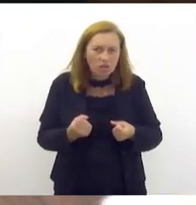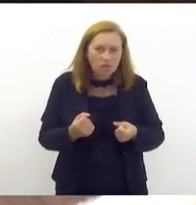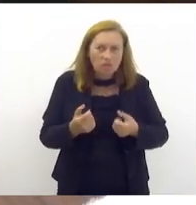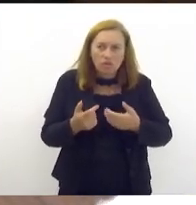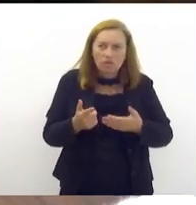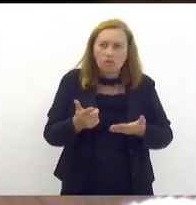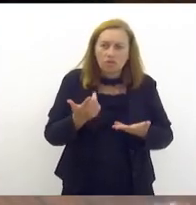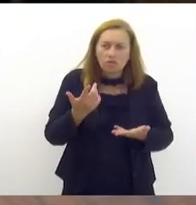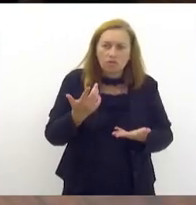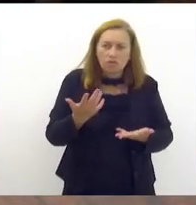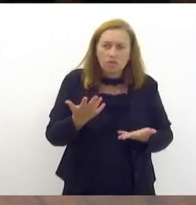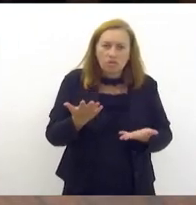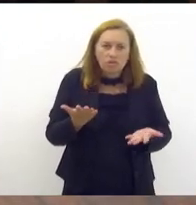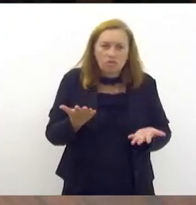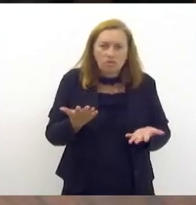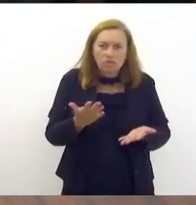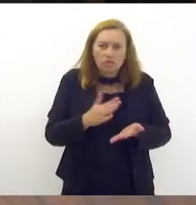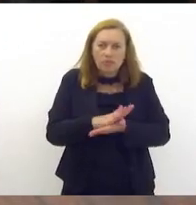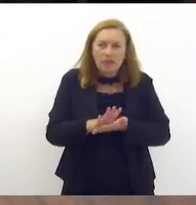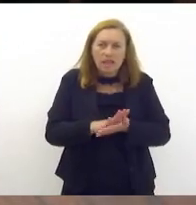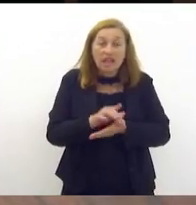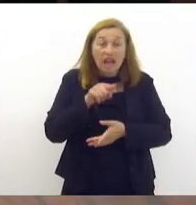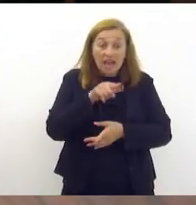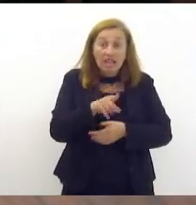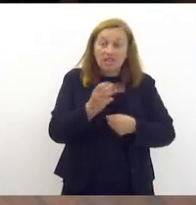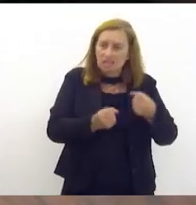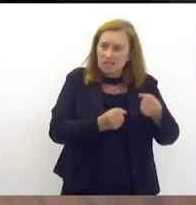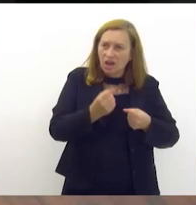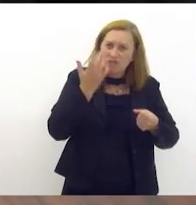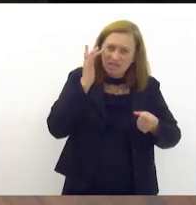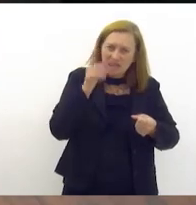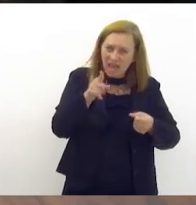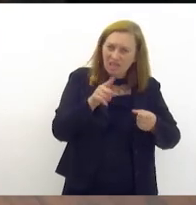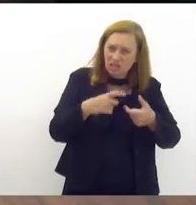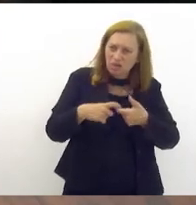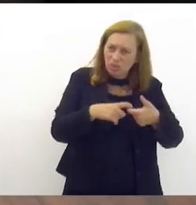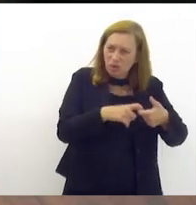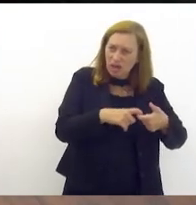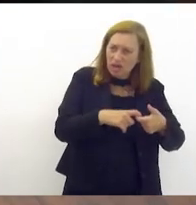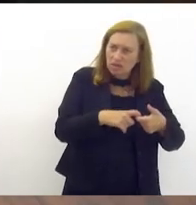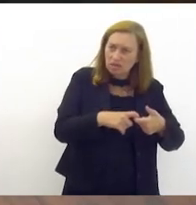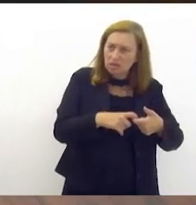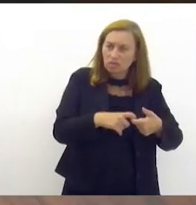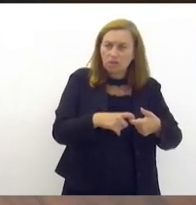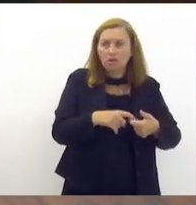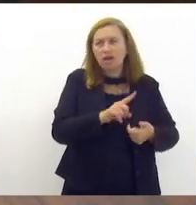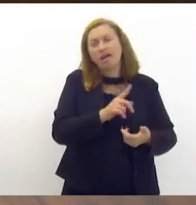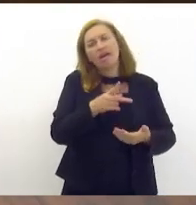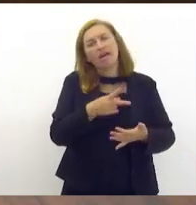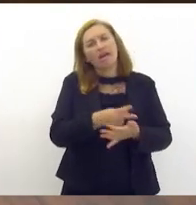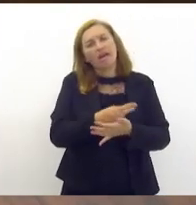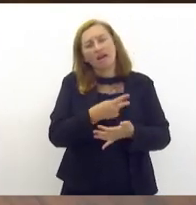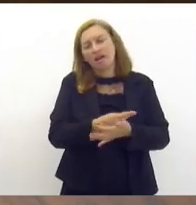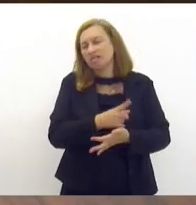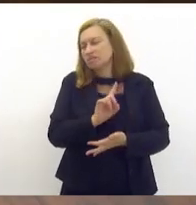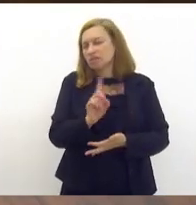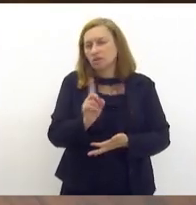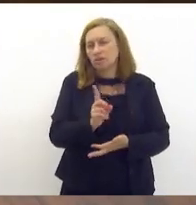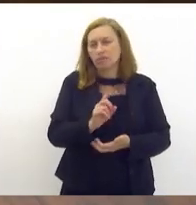para botar no para-brisa do seu carro. Esse carro você acha que deve ser rebocado? De forma